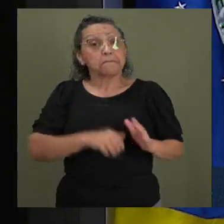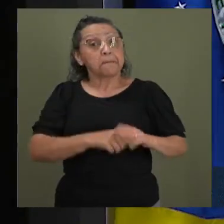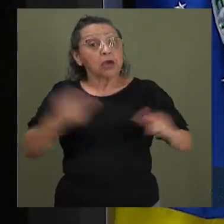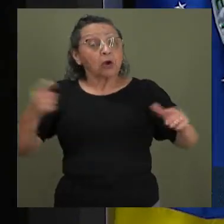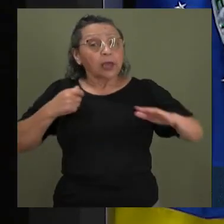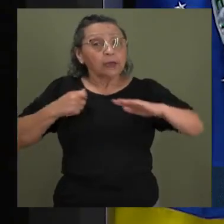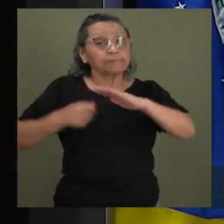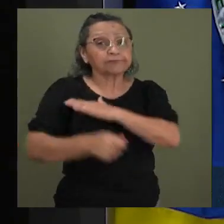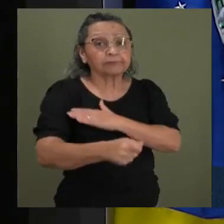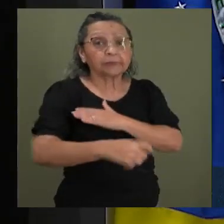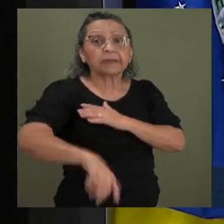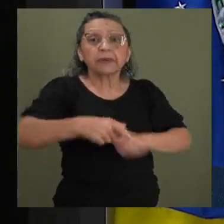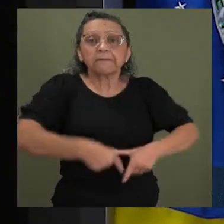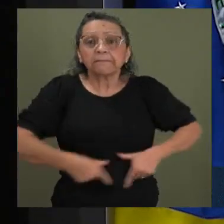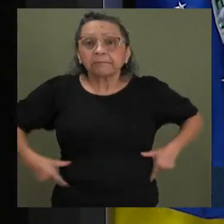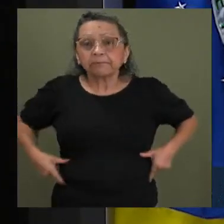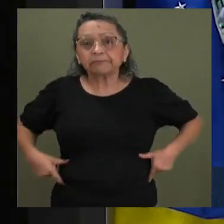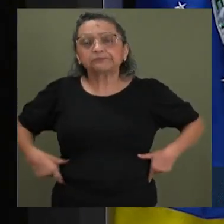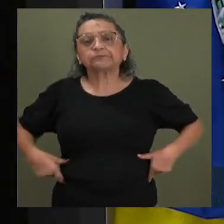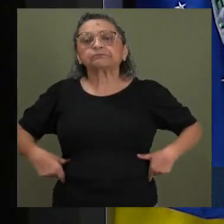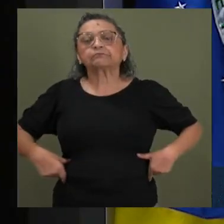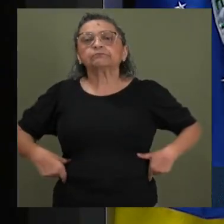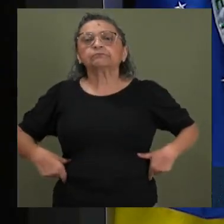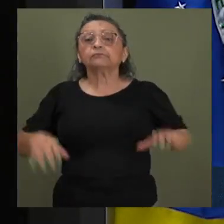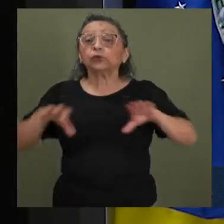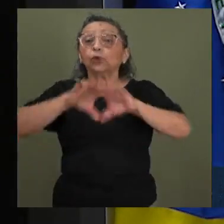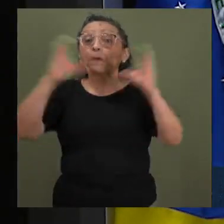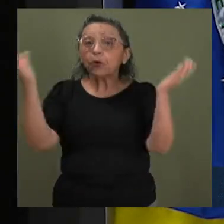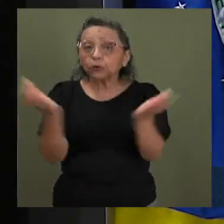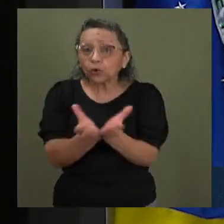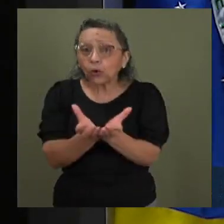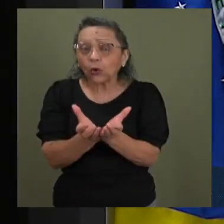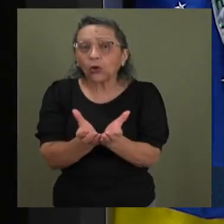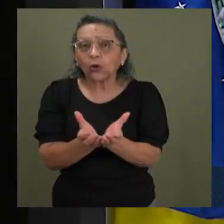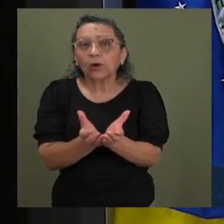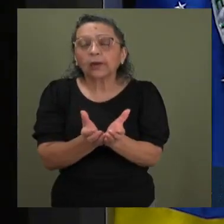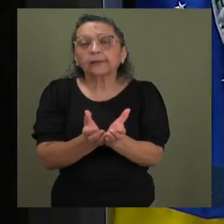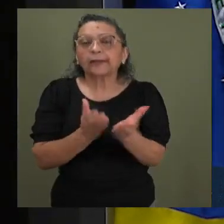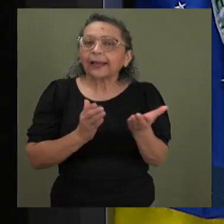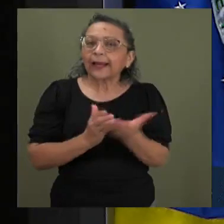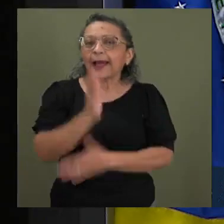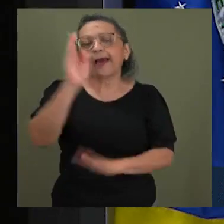investidores, patrocinadores globais da